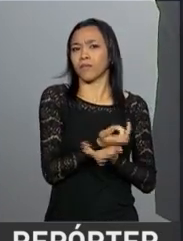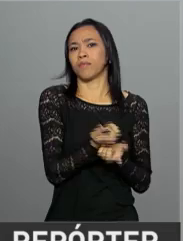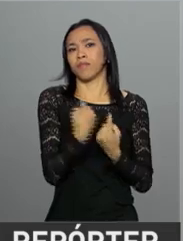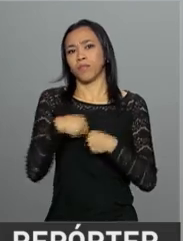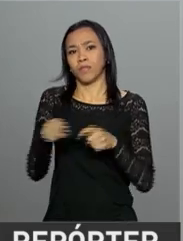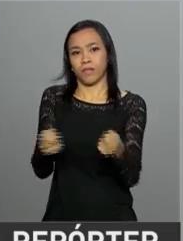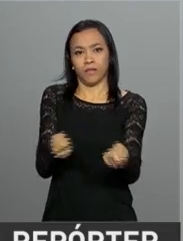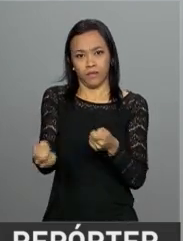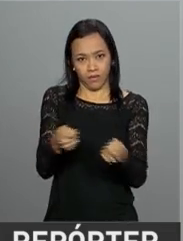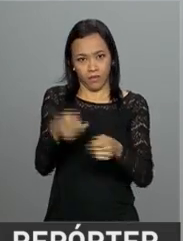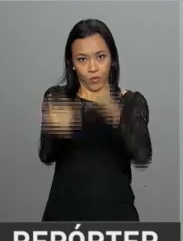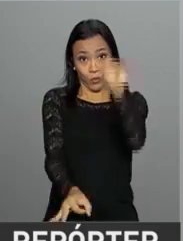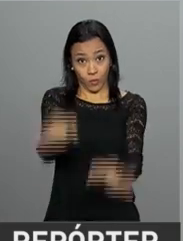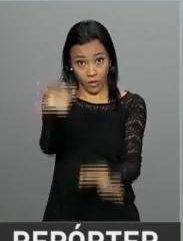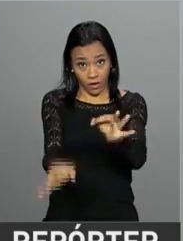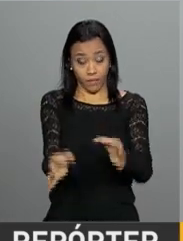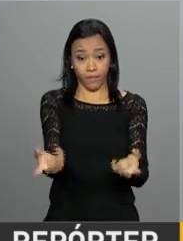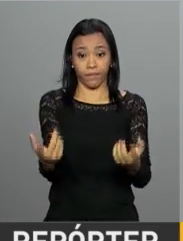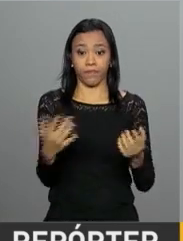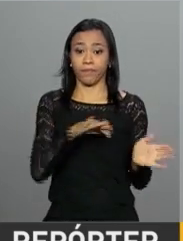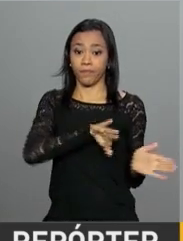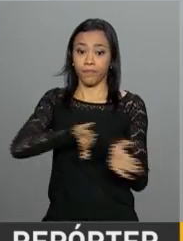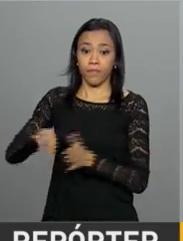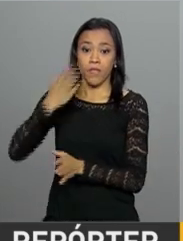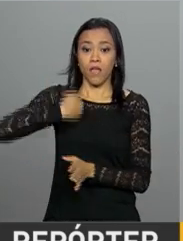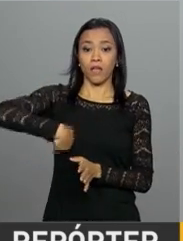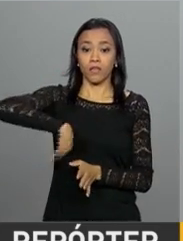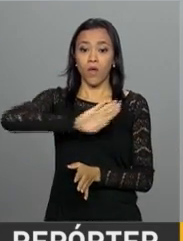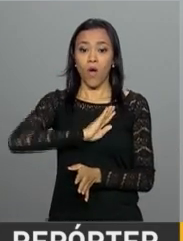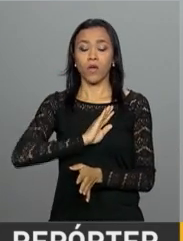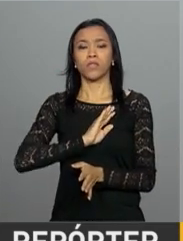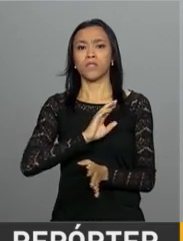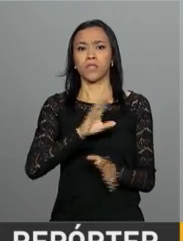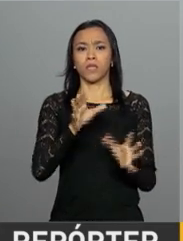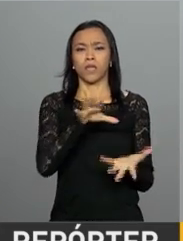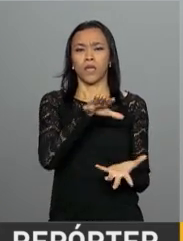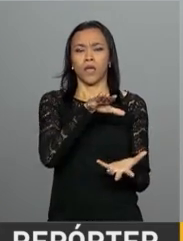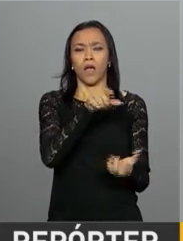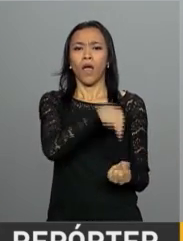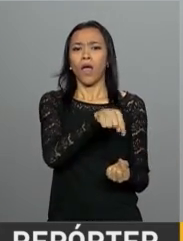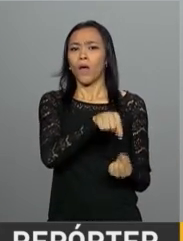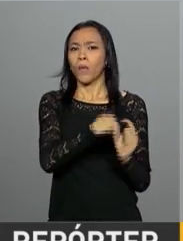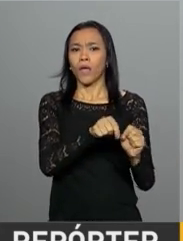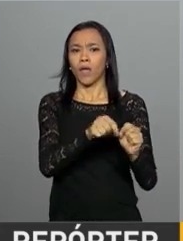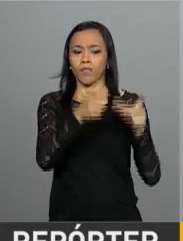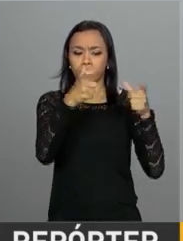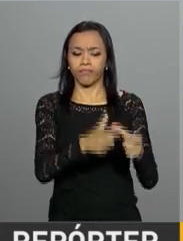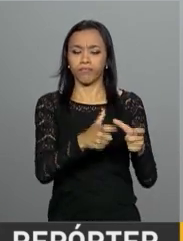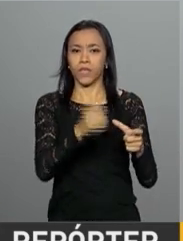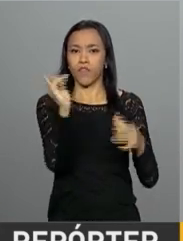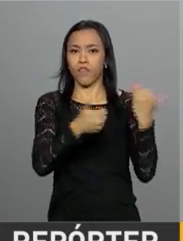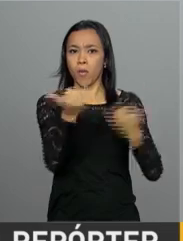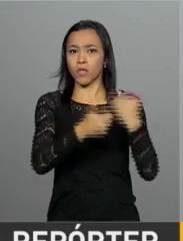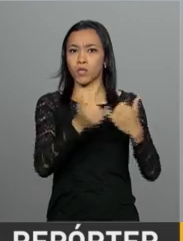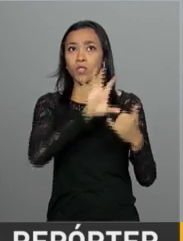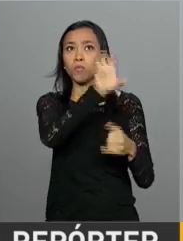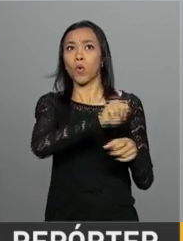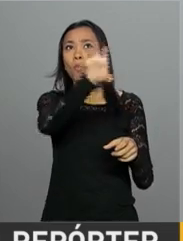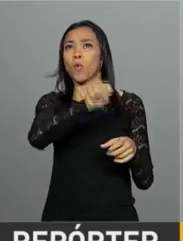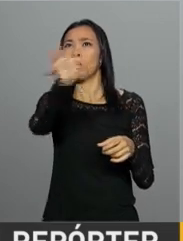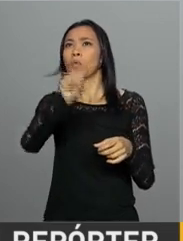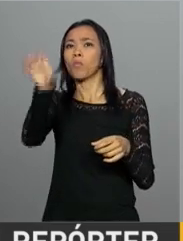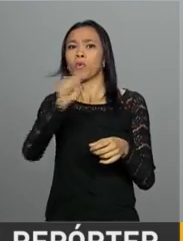julgamentos. Nós estamos construindo um banco de dados que será formado por